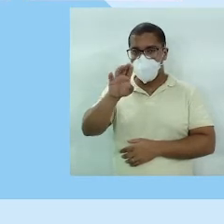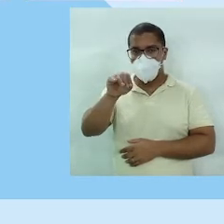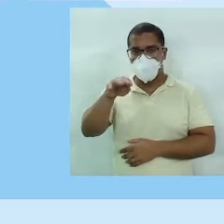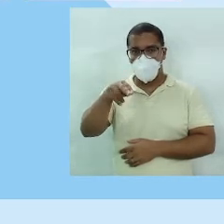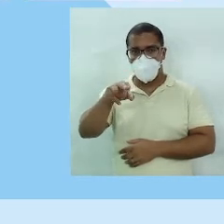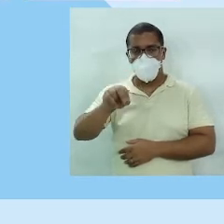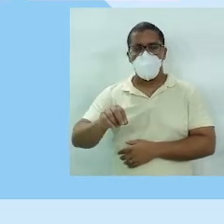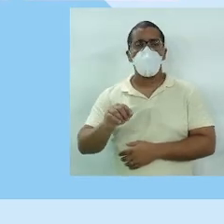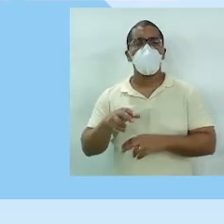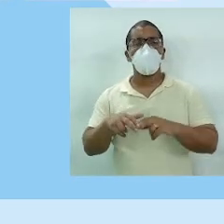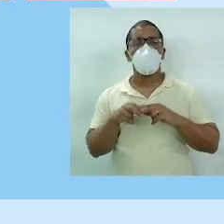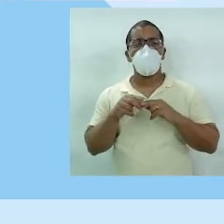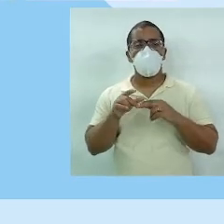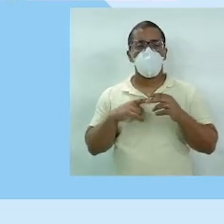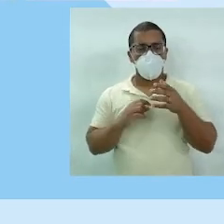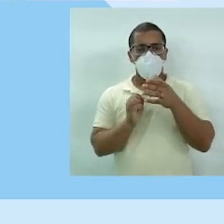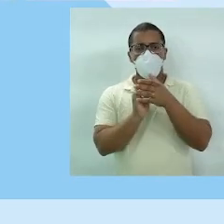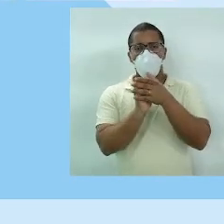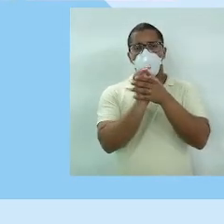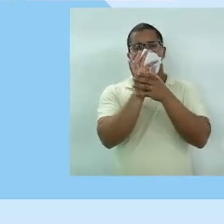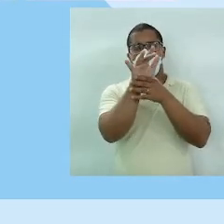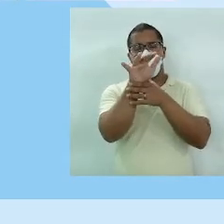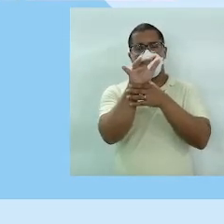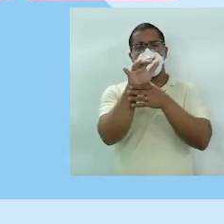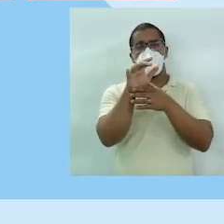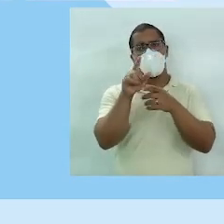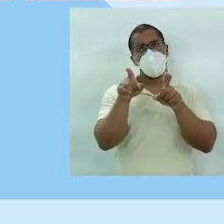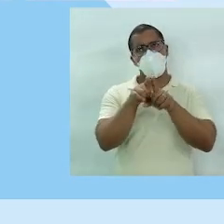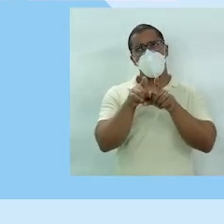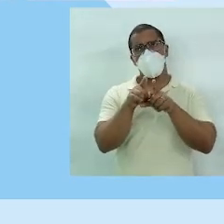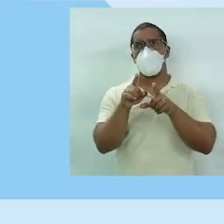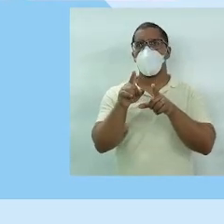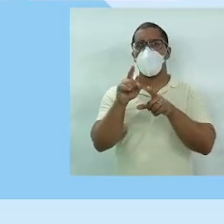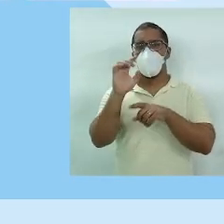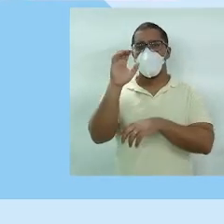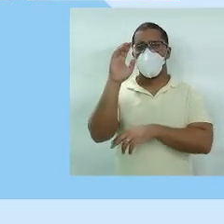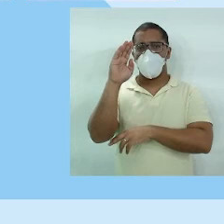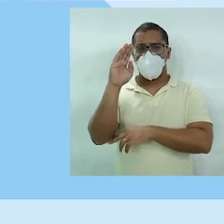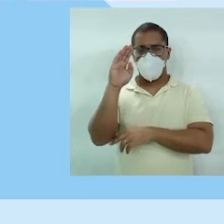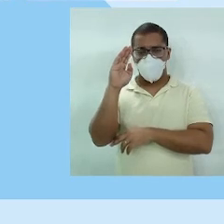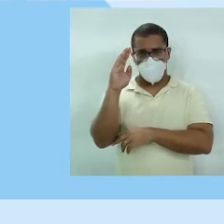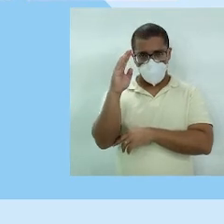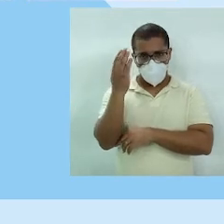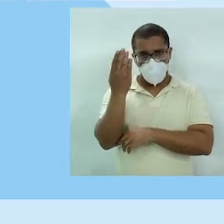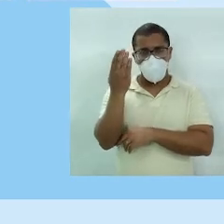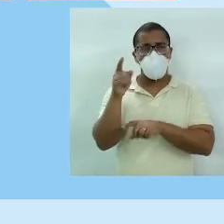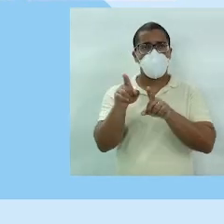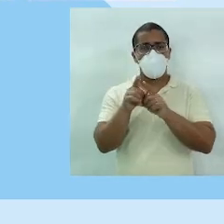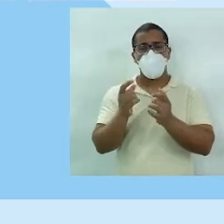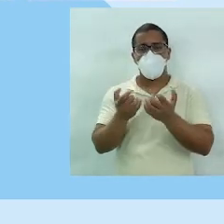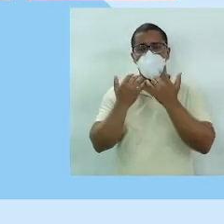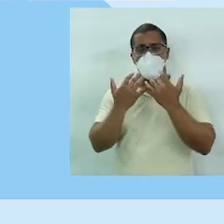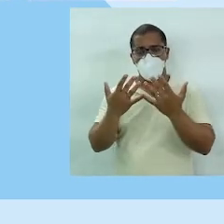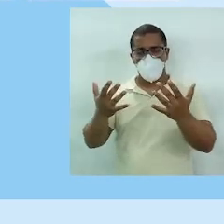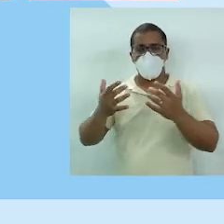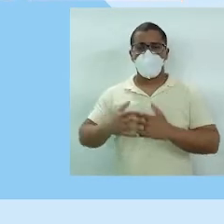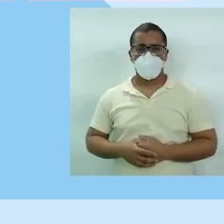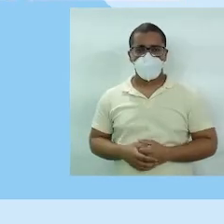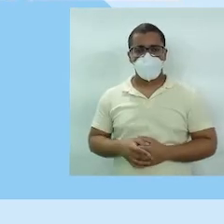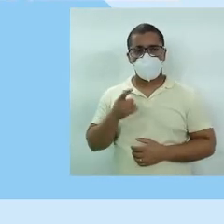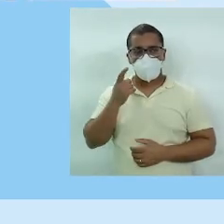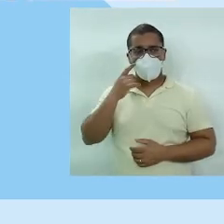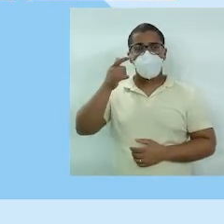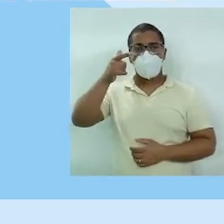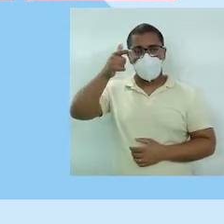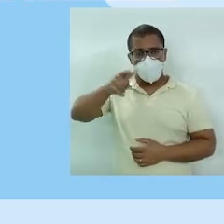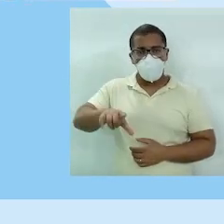meio da queima de combustíveis fósseis, assim como de madeira e restos de vegetais. Tá certo? Vamos lá, vamos fazer